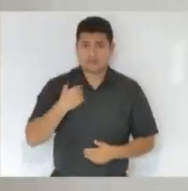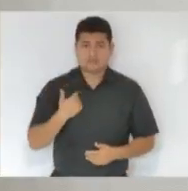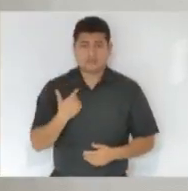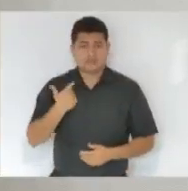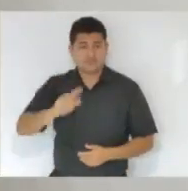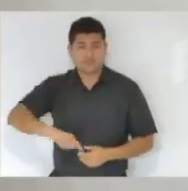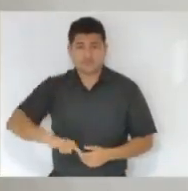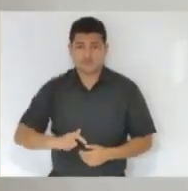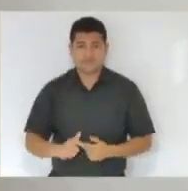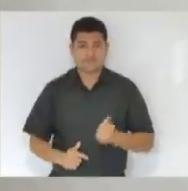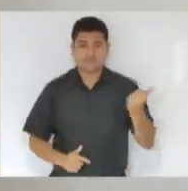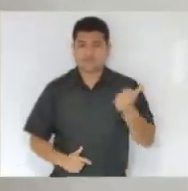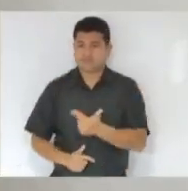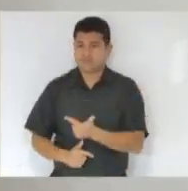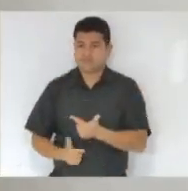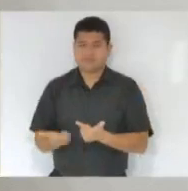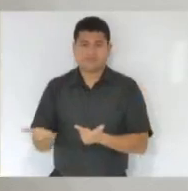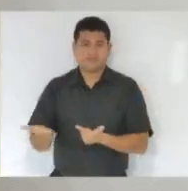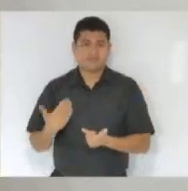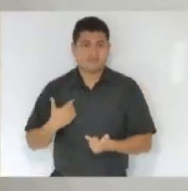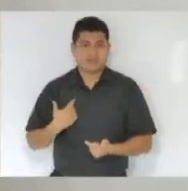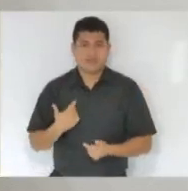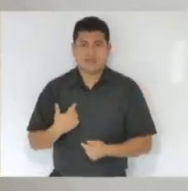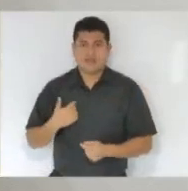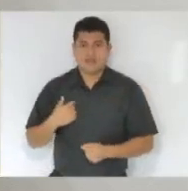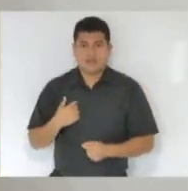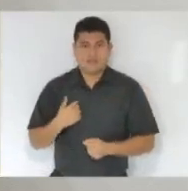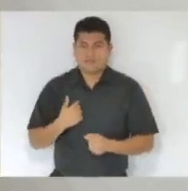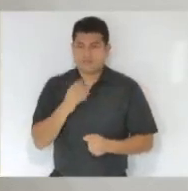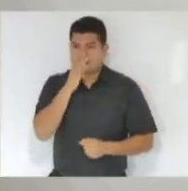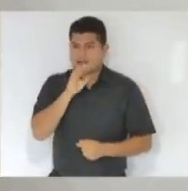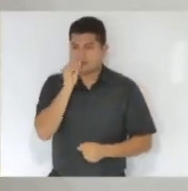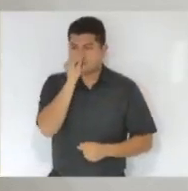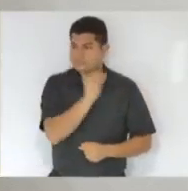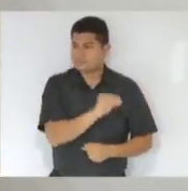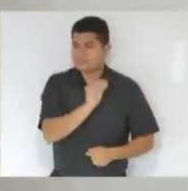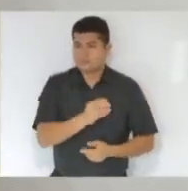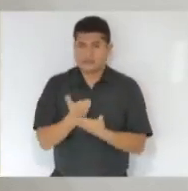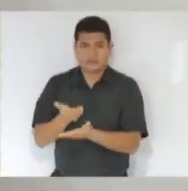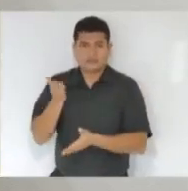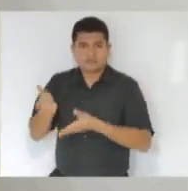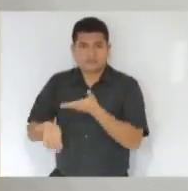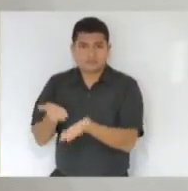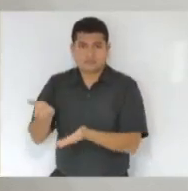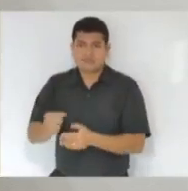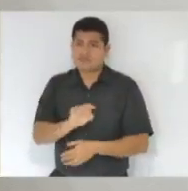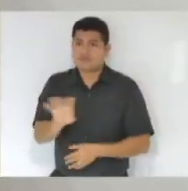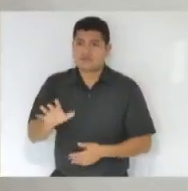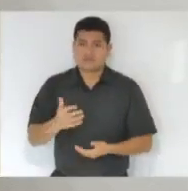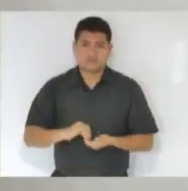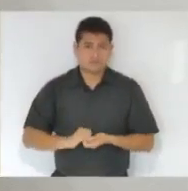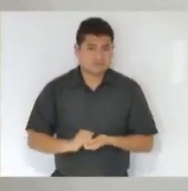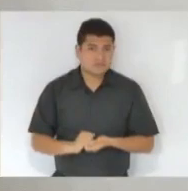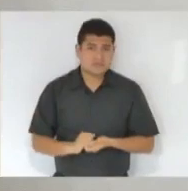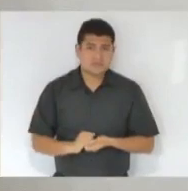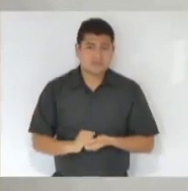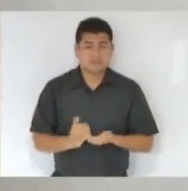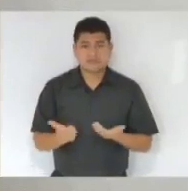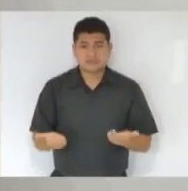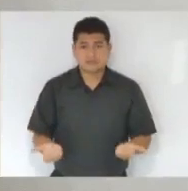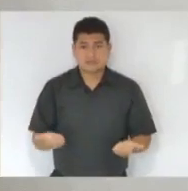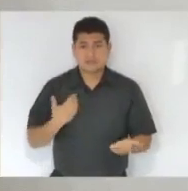causas. Deixamos de tratar a doença fica de lado. E, senhores, nenhuma doença é tão maléfica,